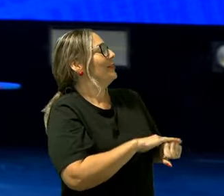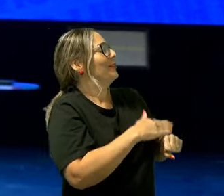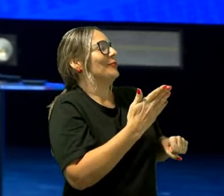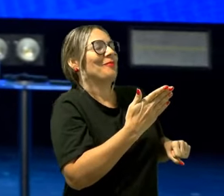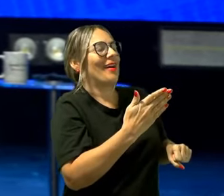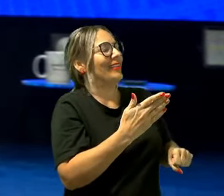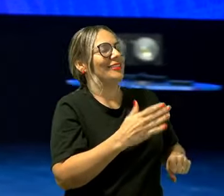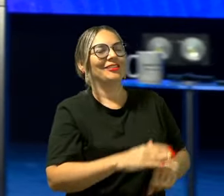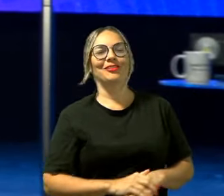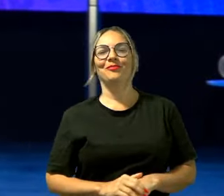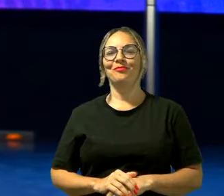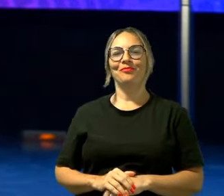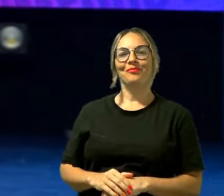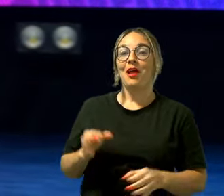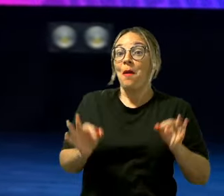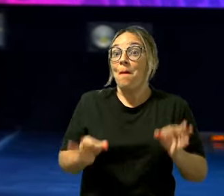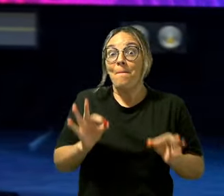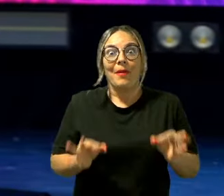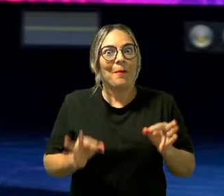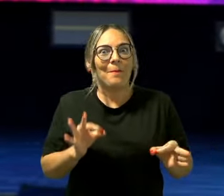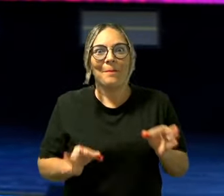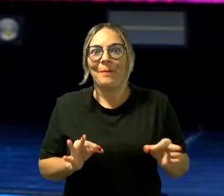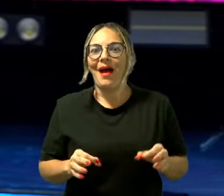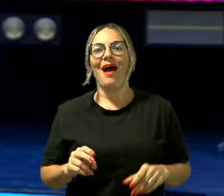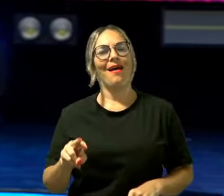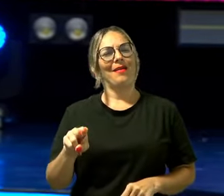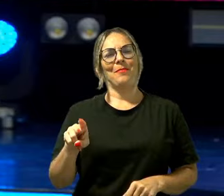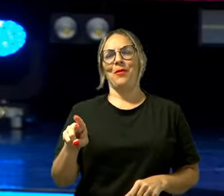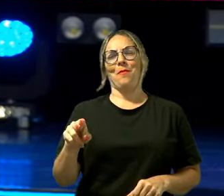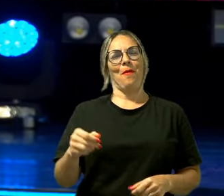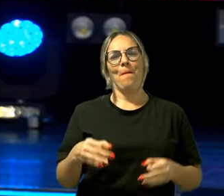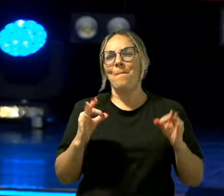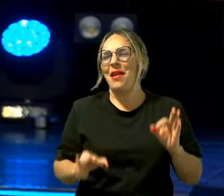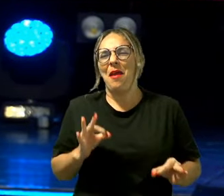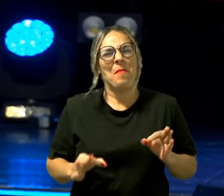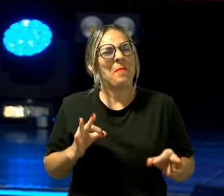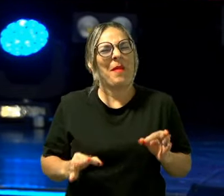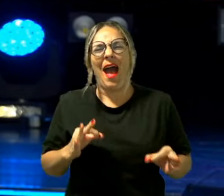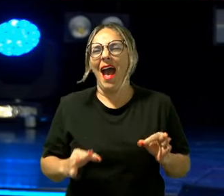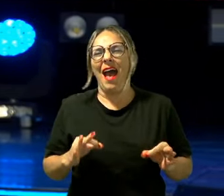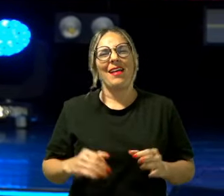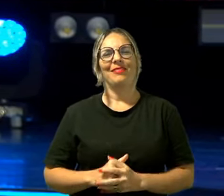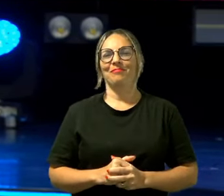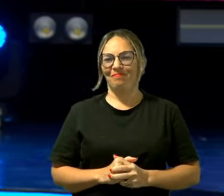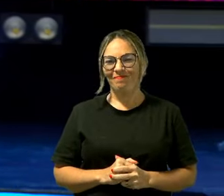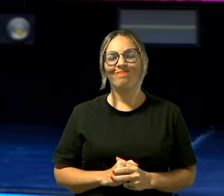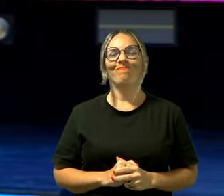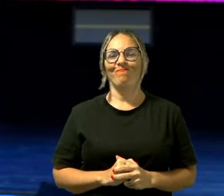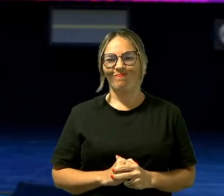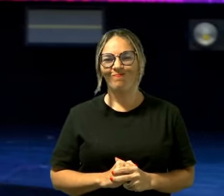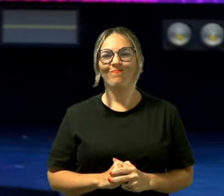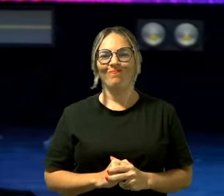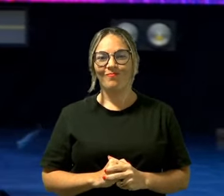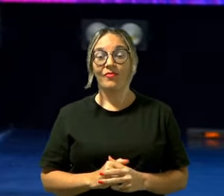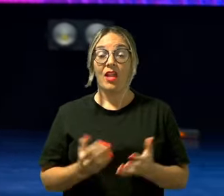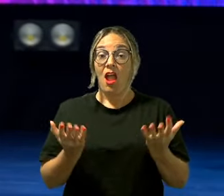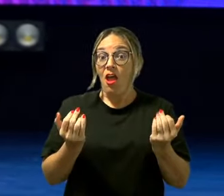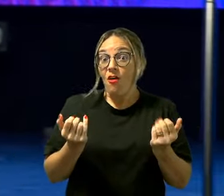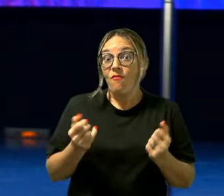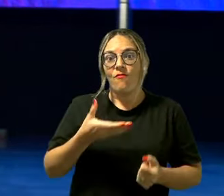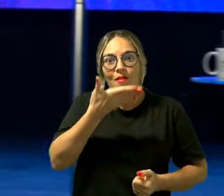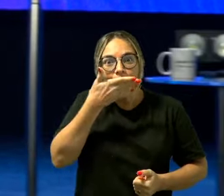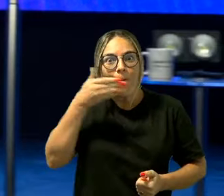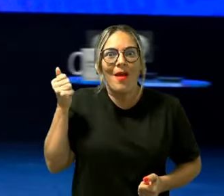além. Prepara, meu lindo, prepara, minha irmã, prepara, meu irmão, para alargar as suas tendas. Ei, vem uma etapa de